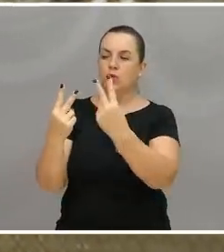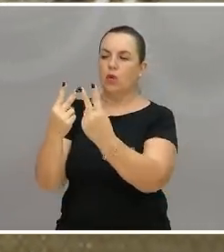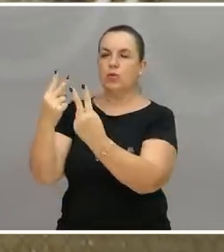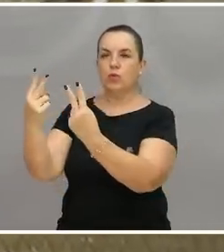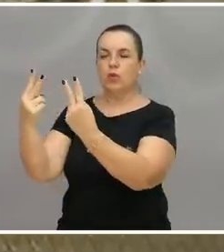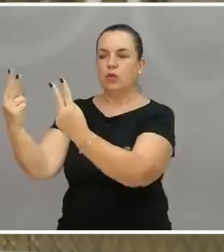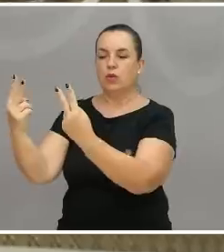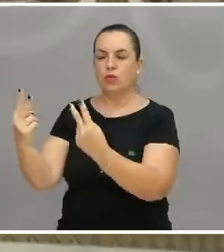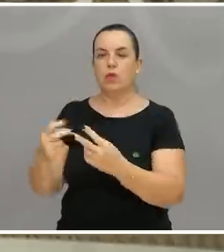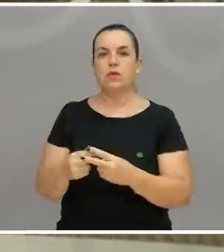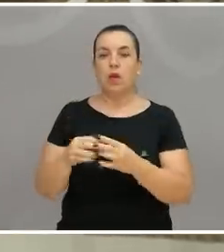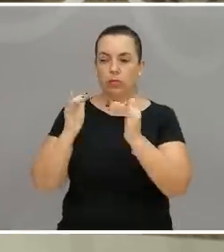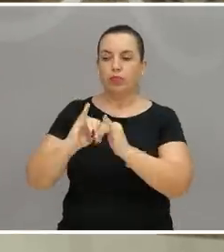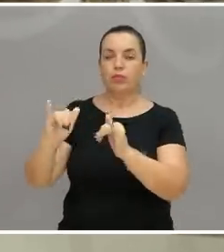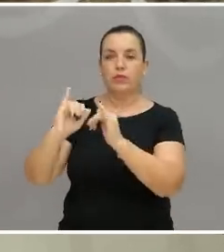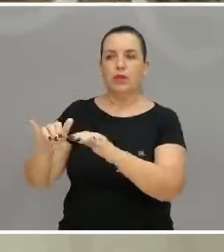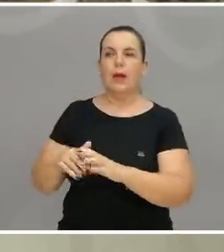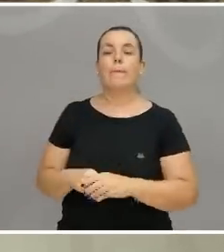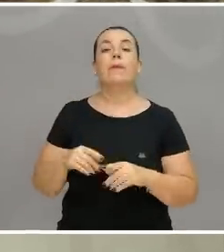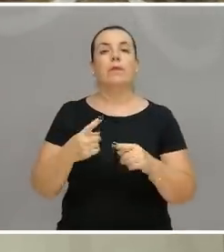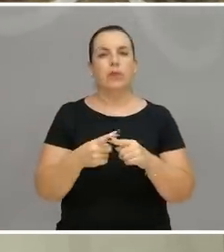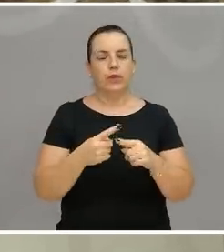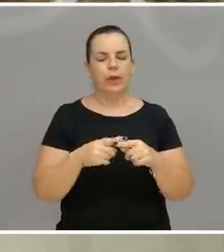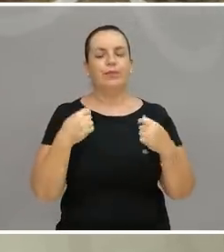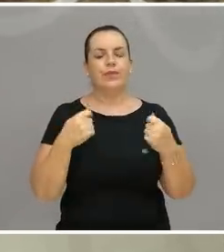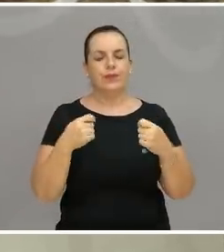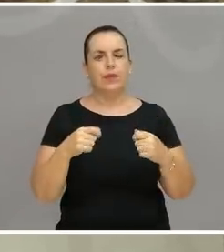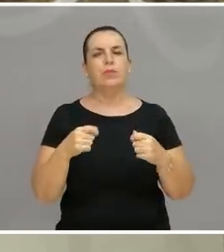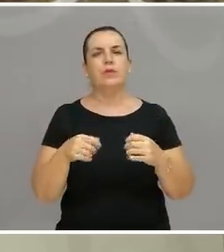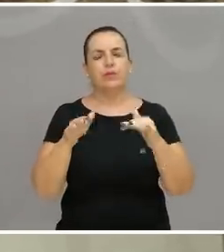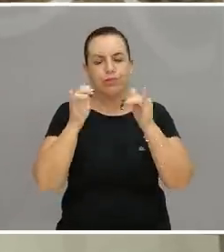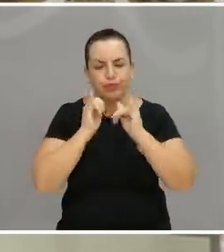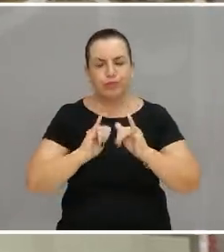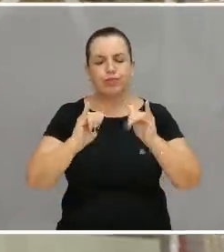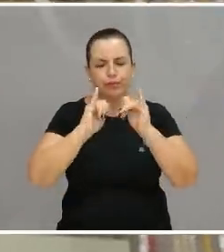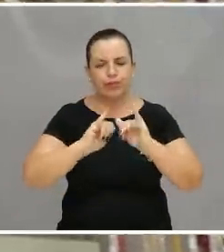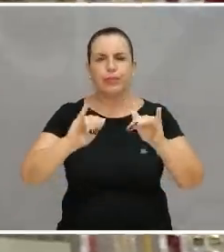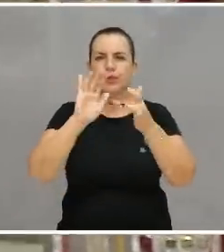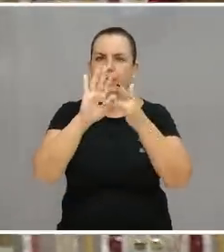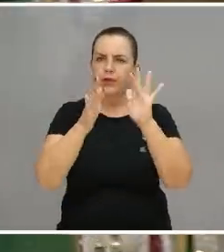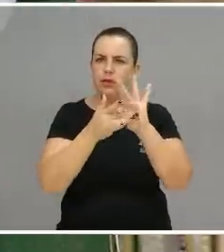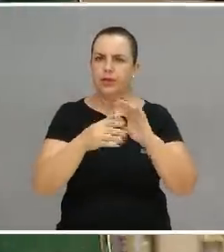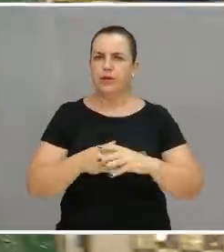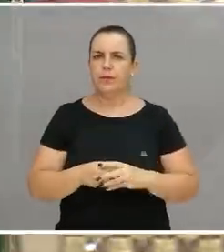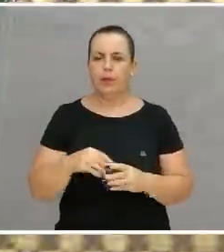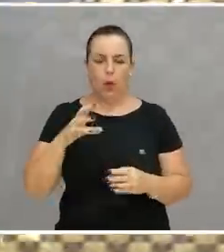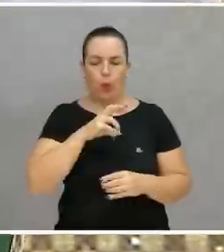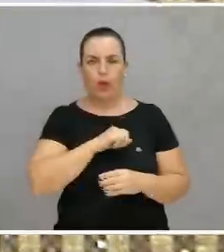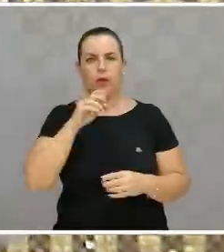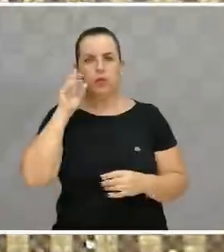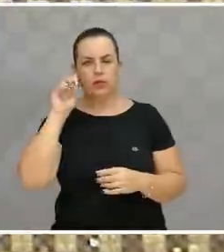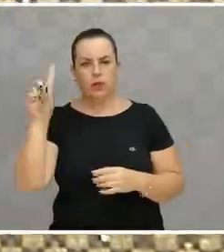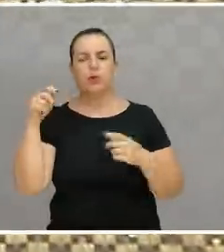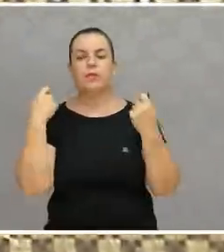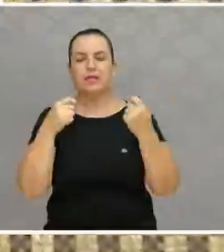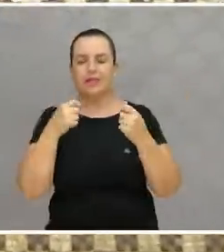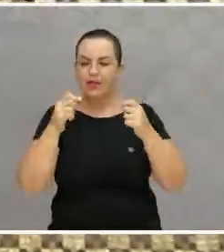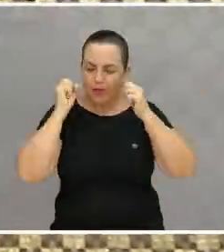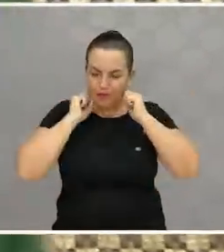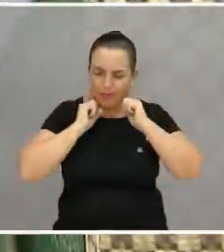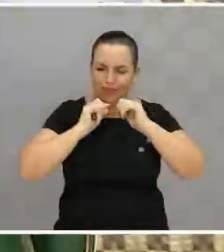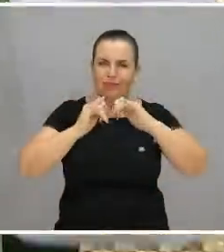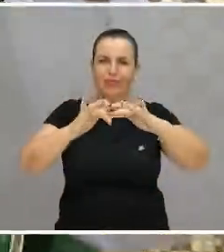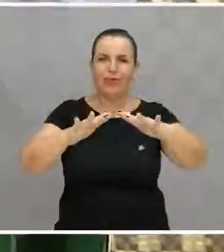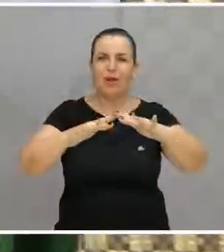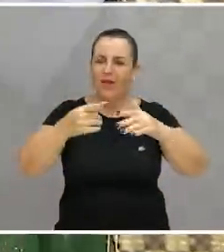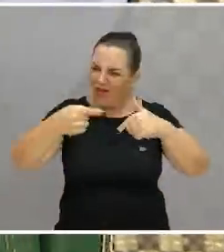Jesus Cristo, e consequentemente aquele que o enviou. O reino de Deus é para ser disseminado. Ide